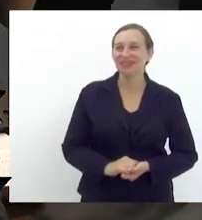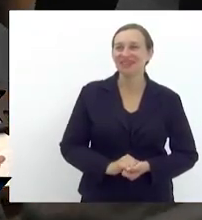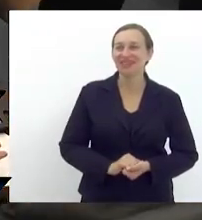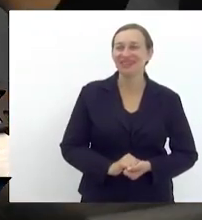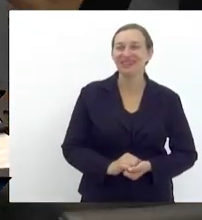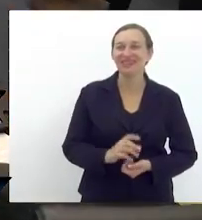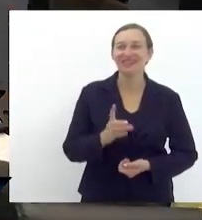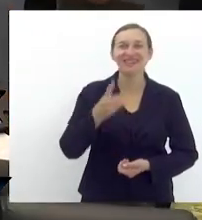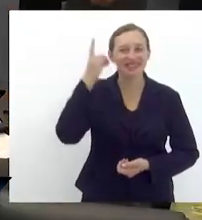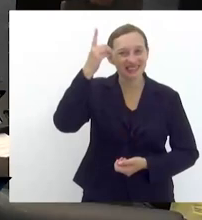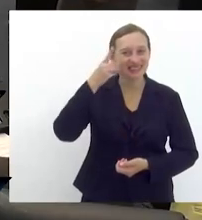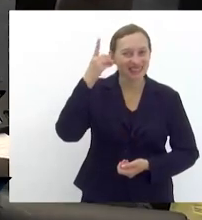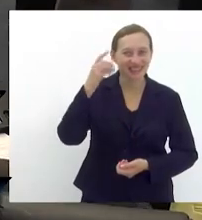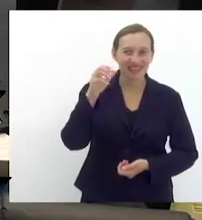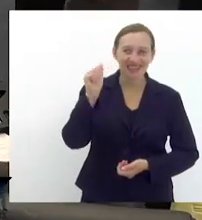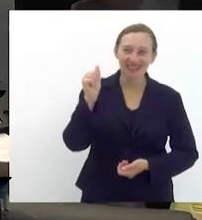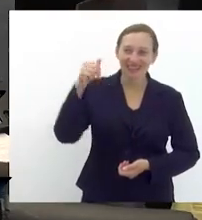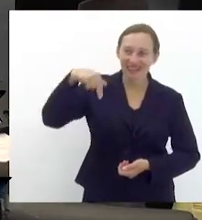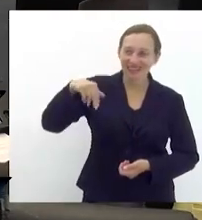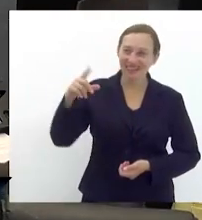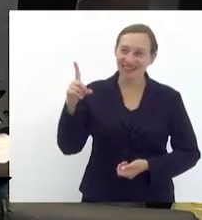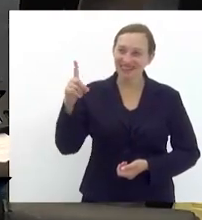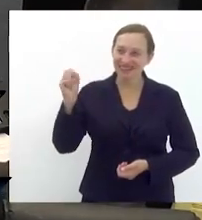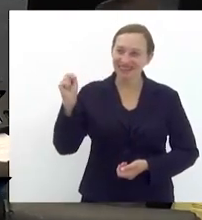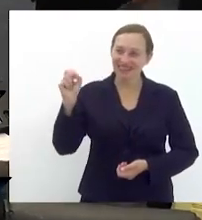Deputado Anderson Moraes